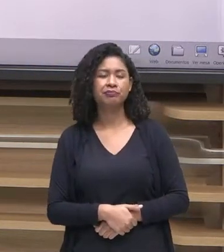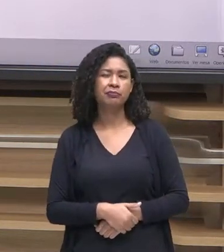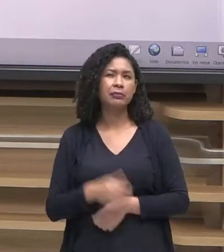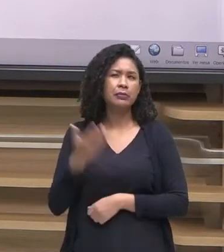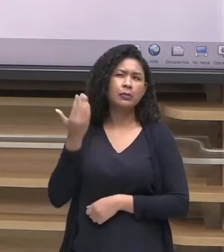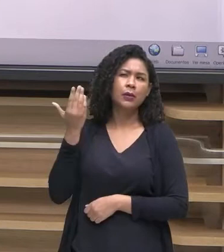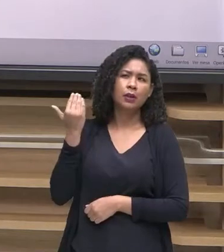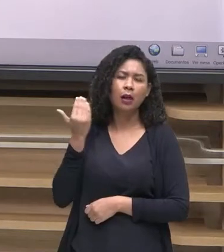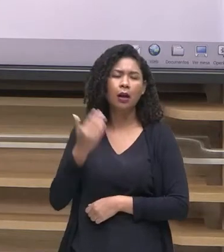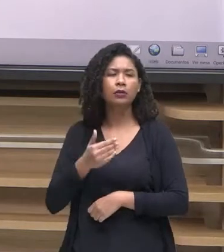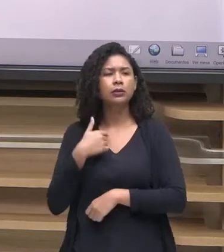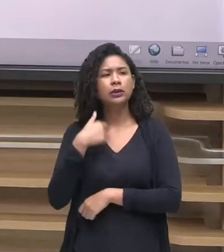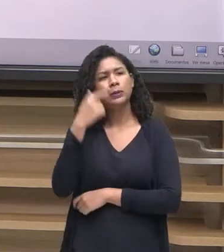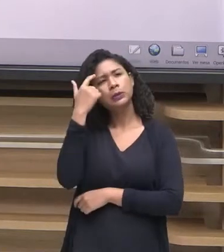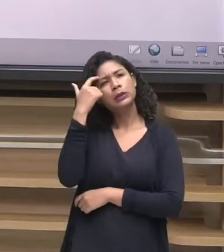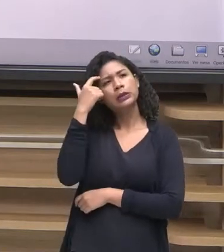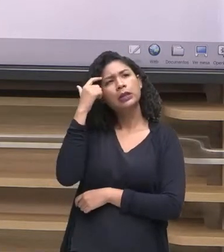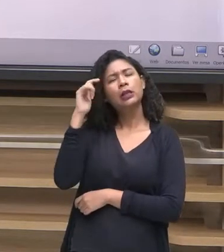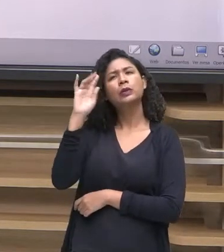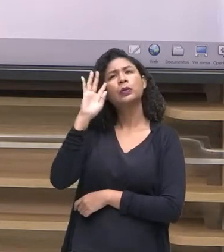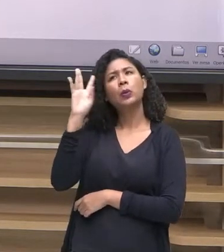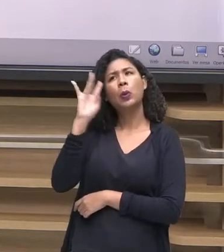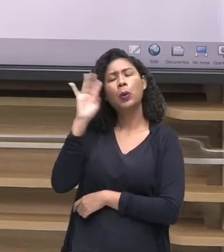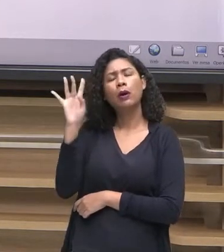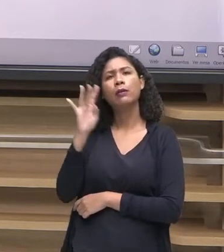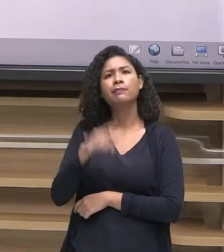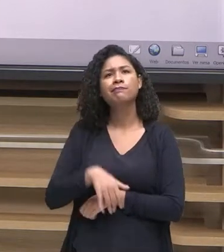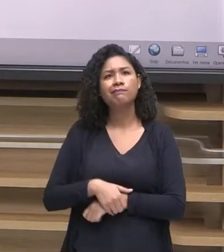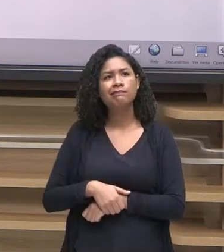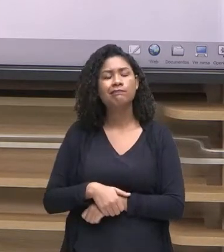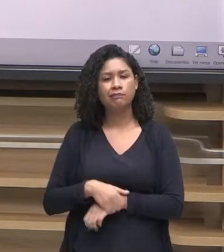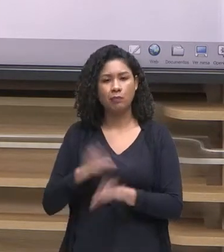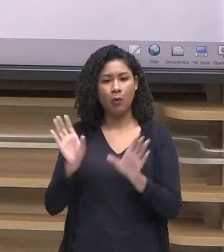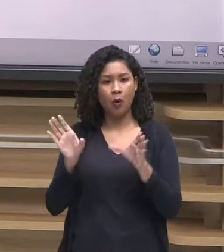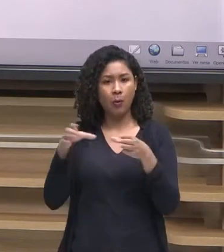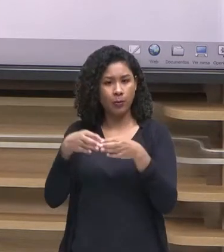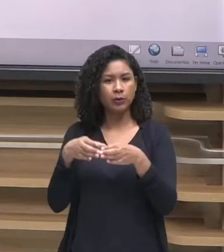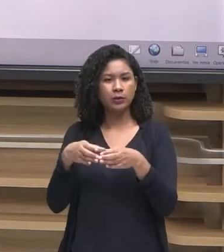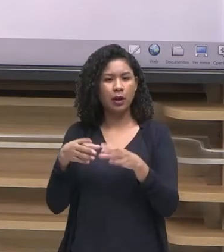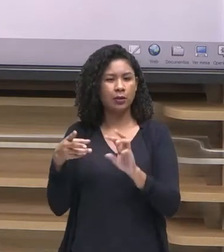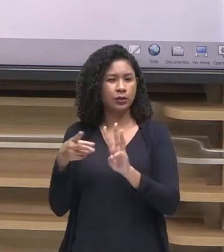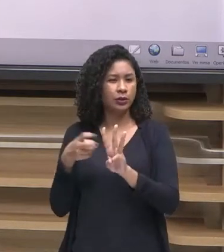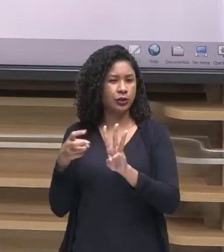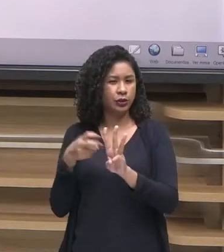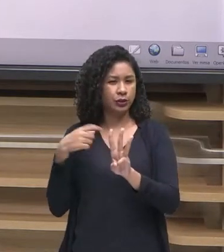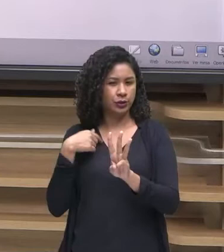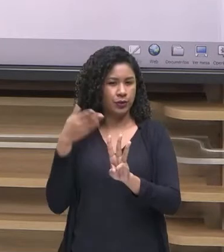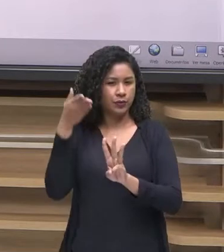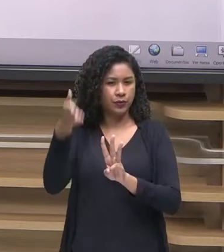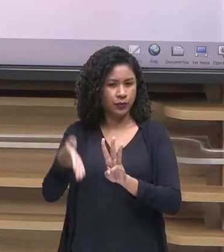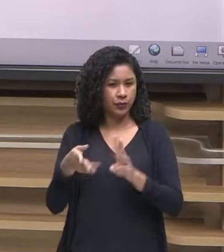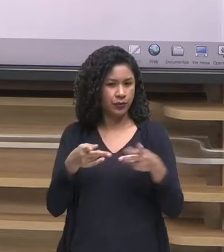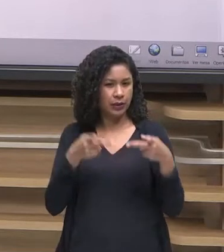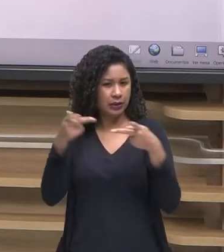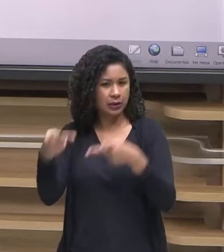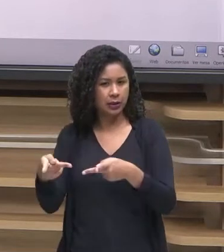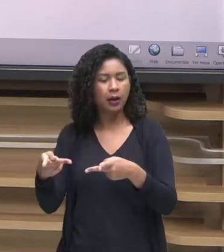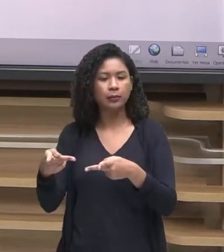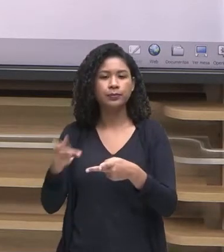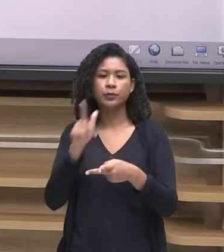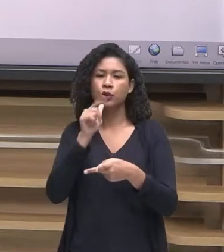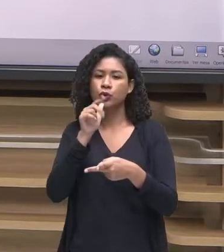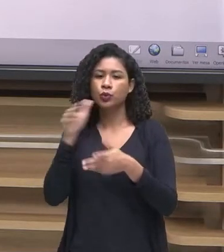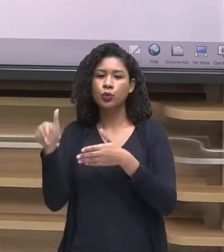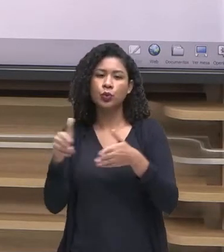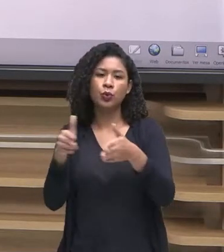estava estava na verdade em uma comunidade indígena, aqui no interior do Rio Cuieiras, aqui na região